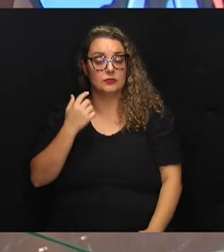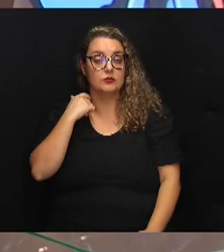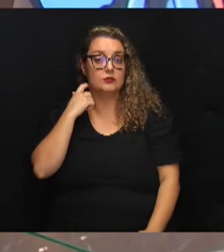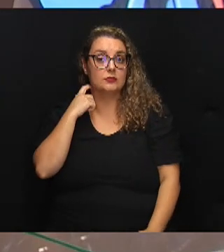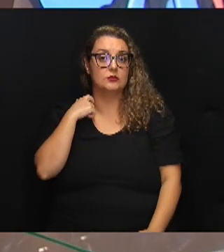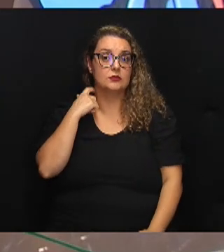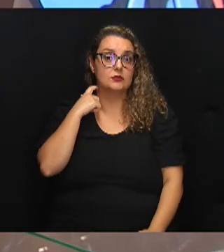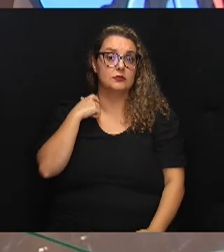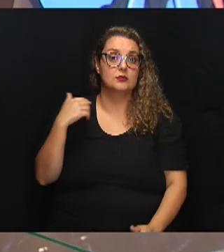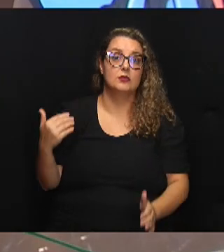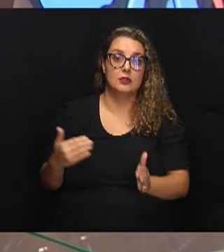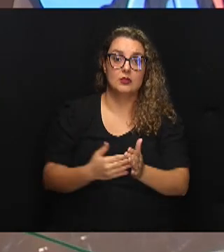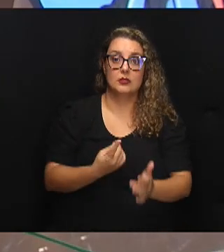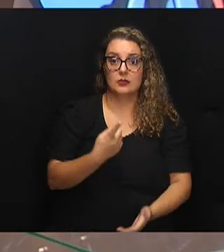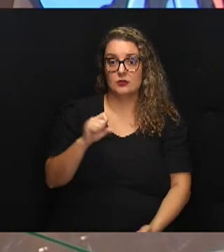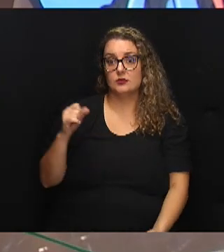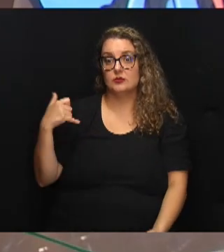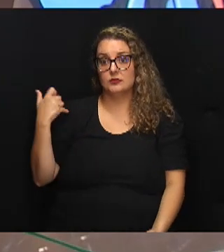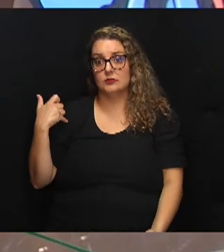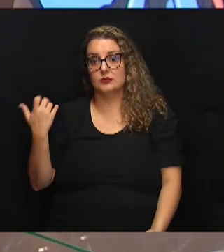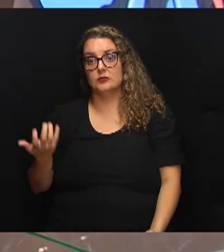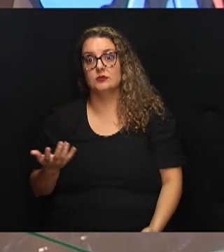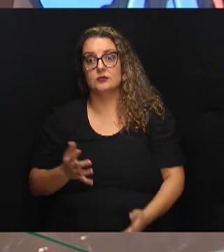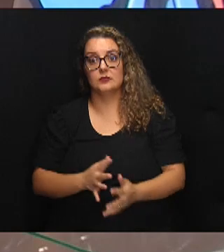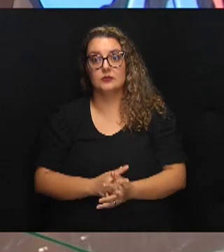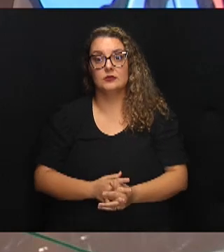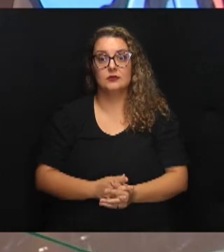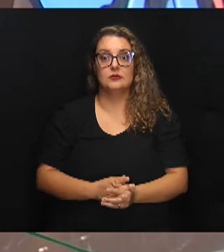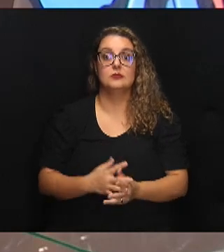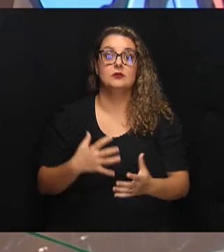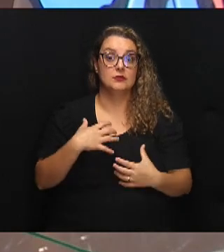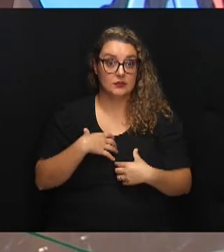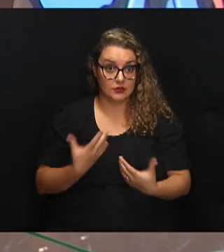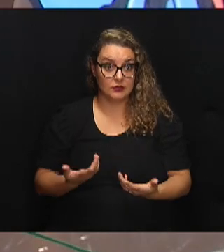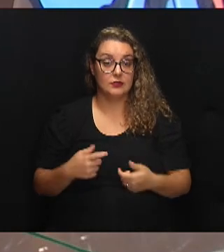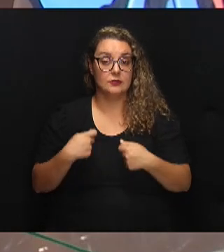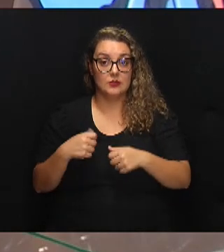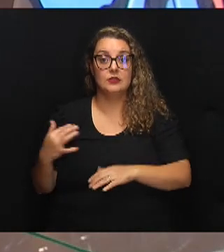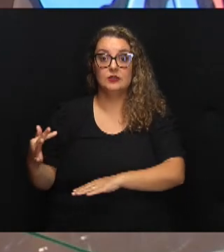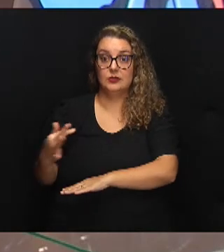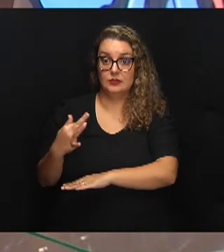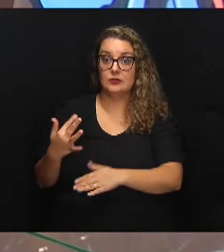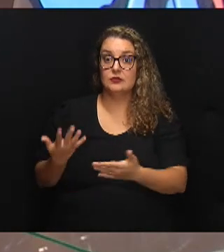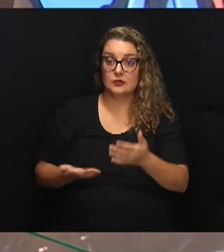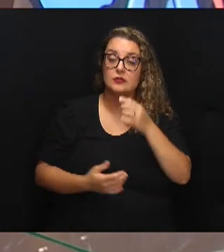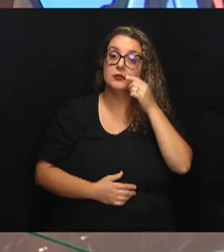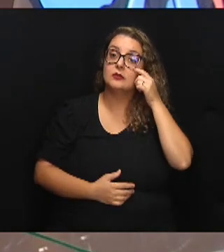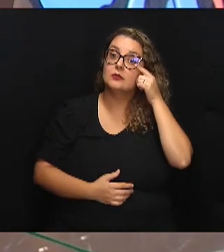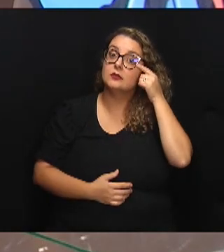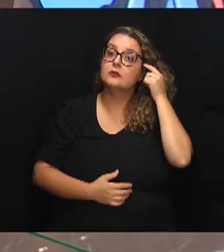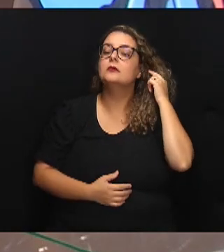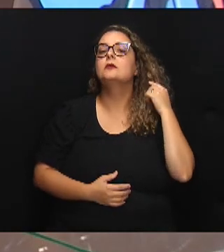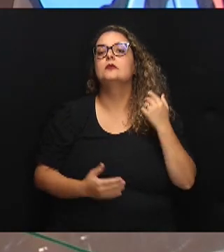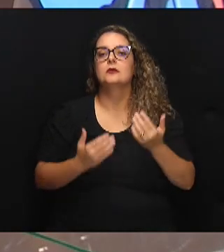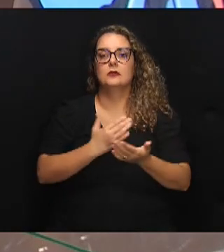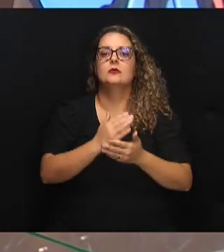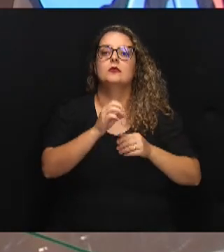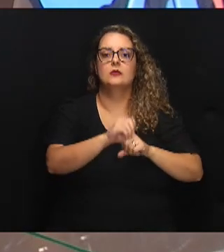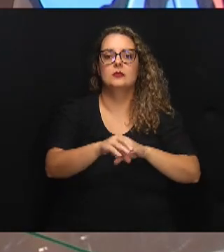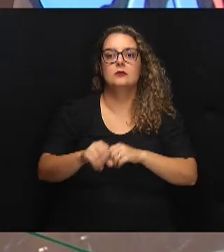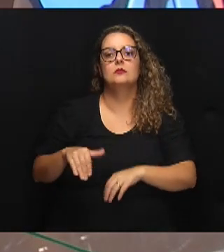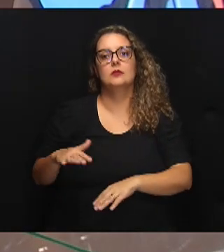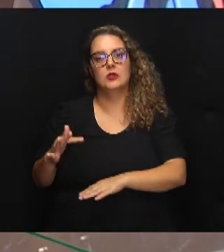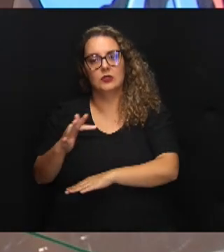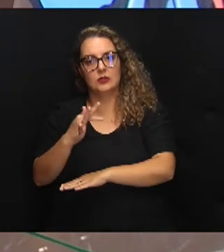até que com 18 anos eu senti a necessidade de formalizar isso. Então comecei a dar aulas mais